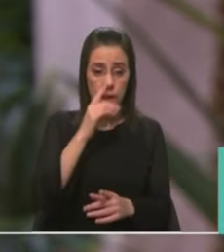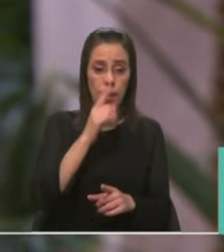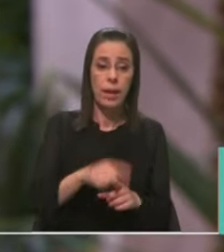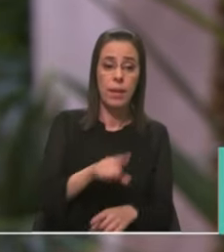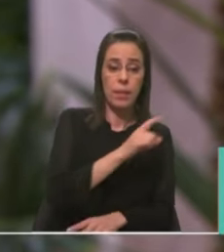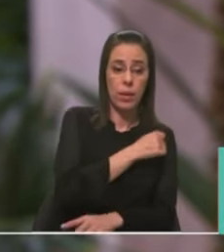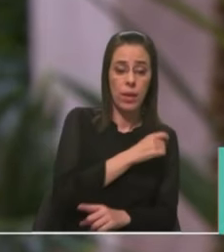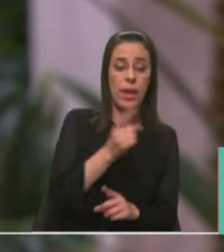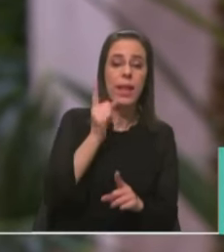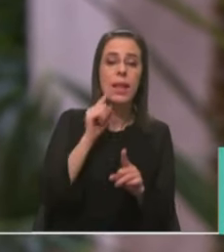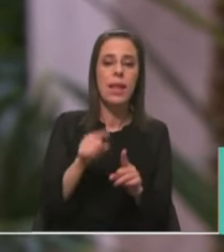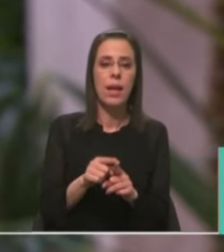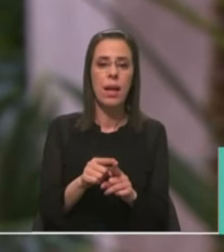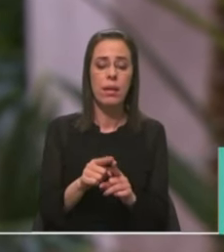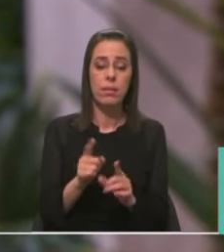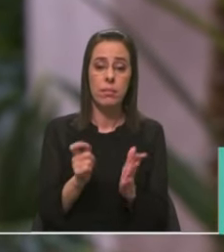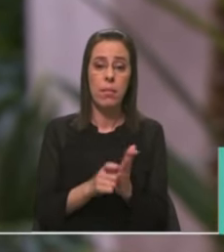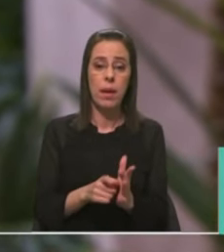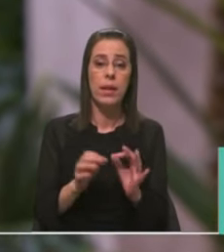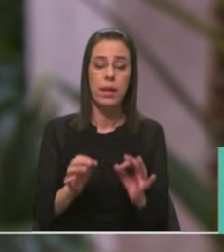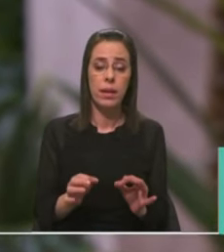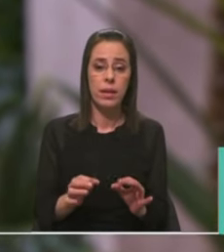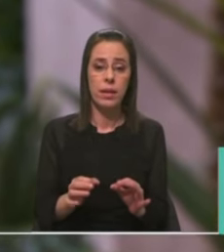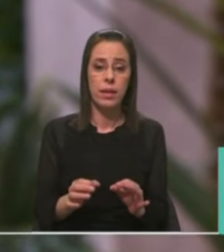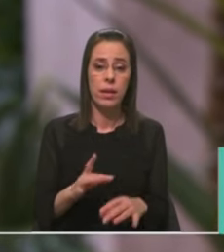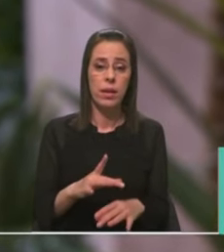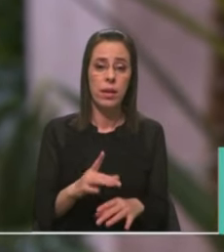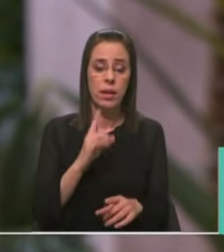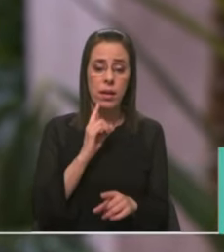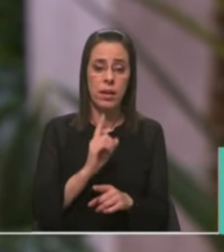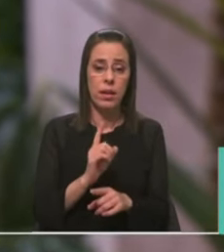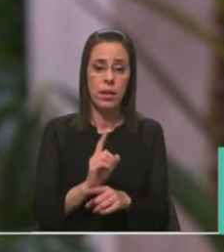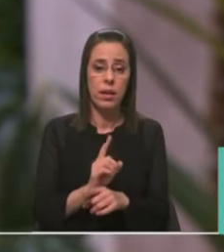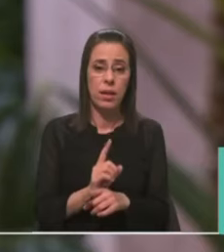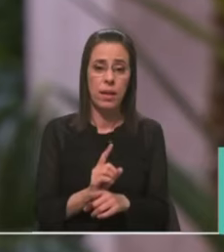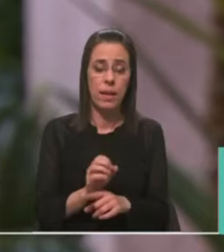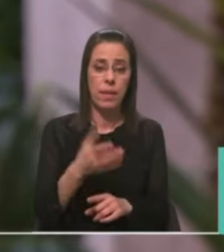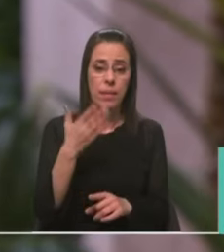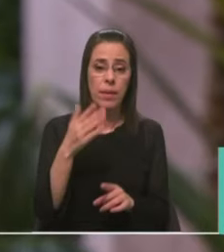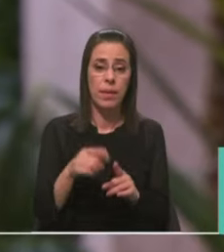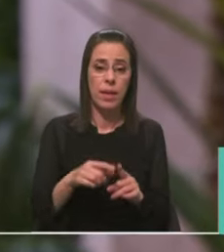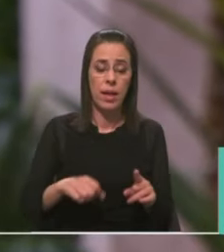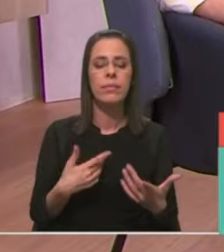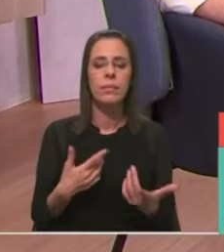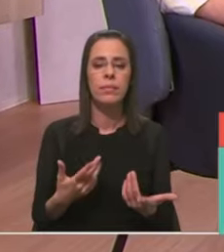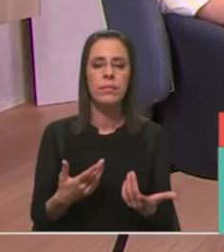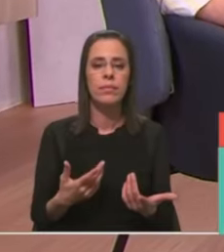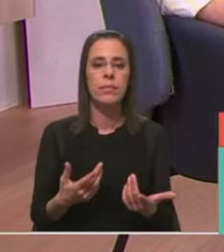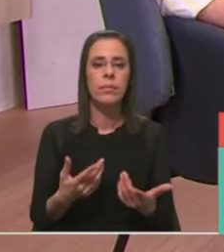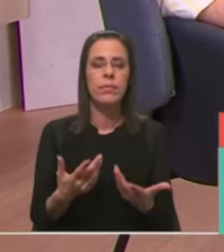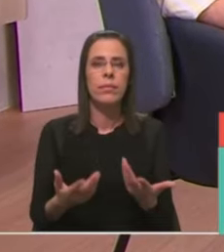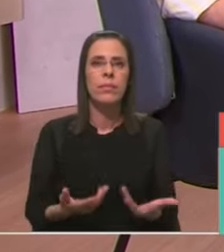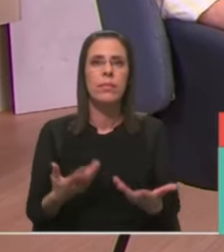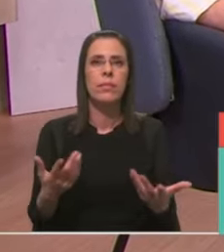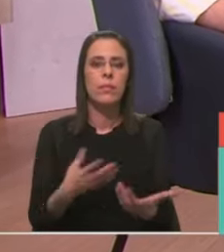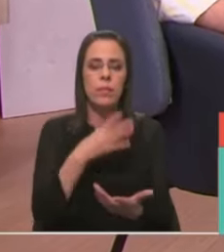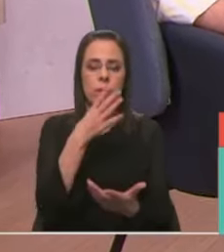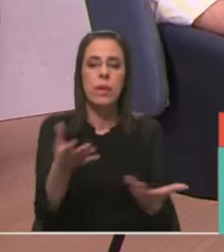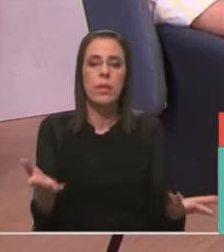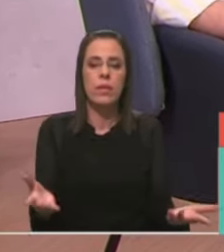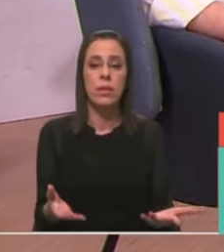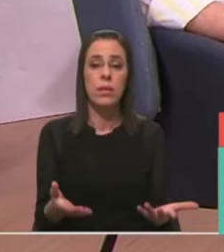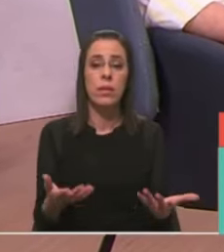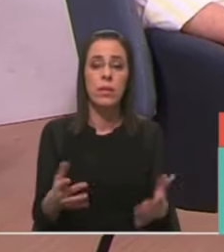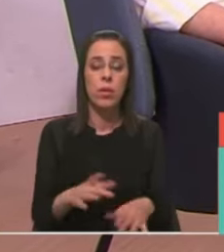casa era o dia que estava programado a quando da primeira eco. Mas o que é que eles